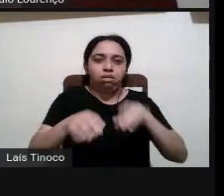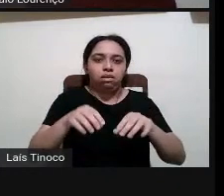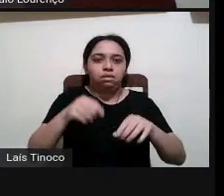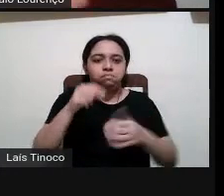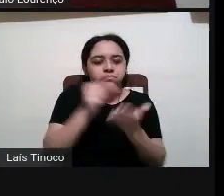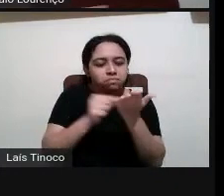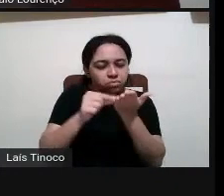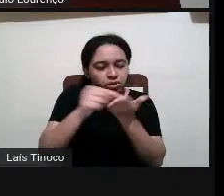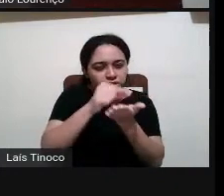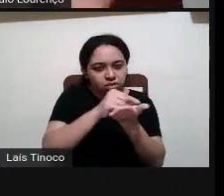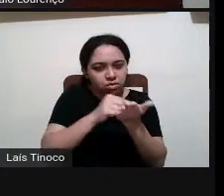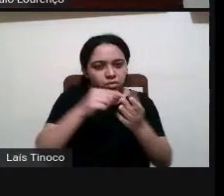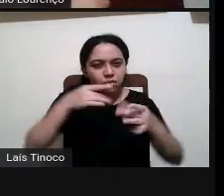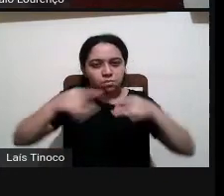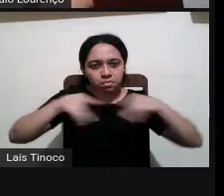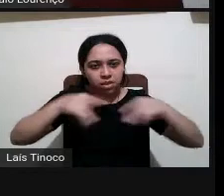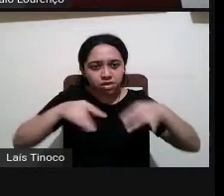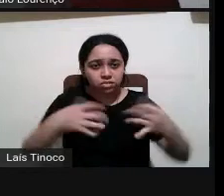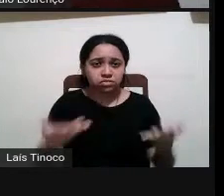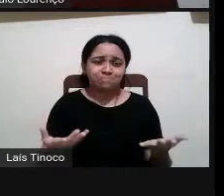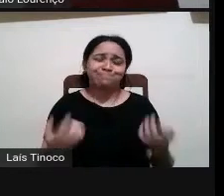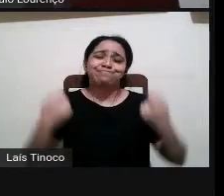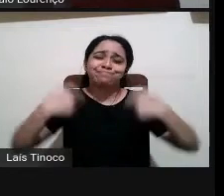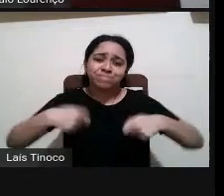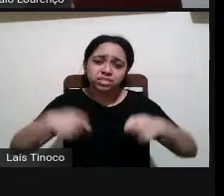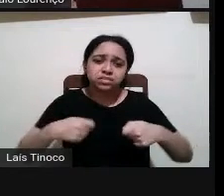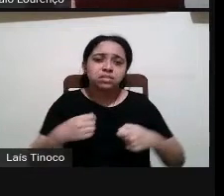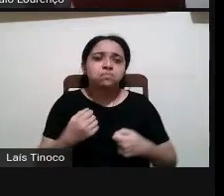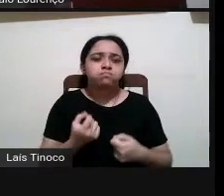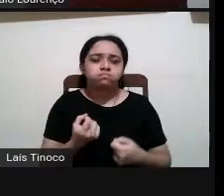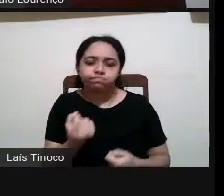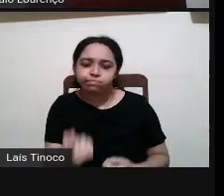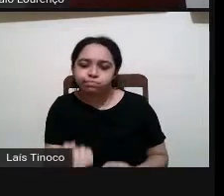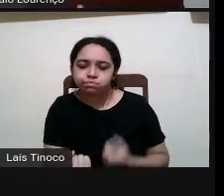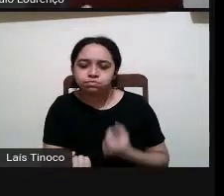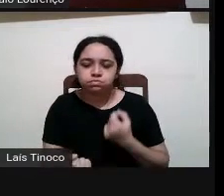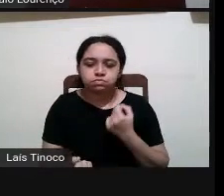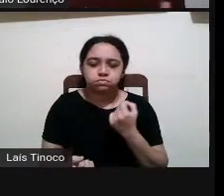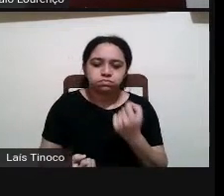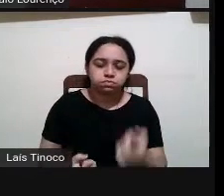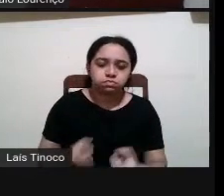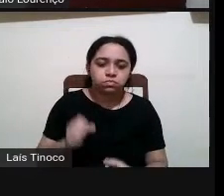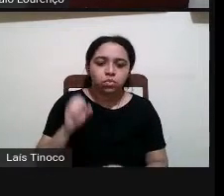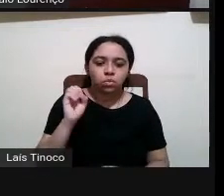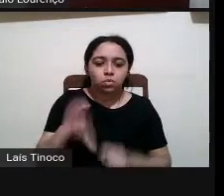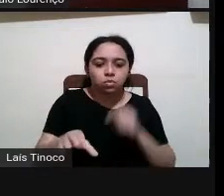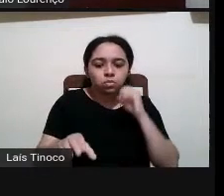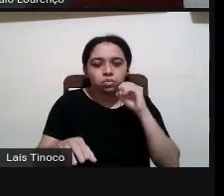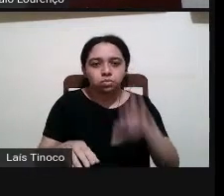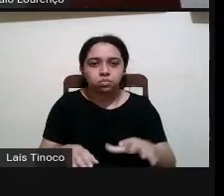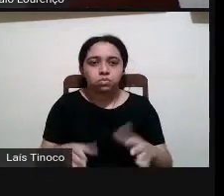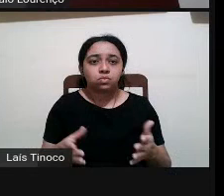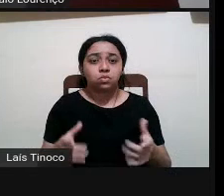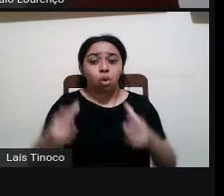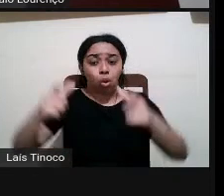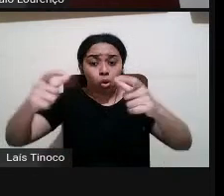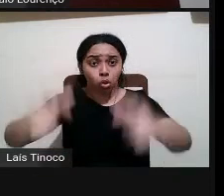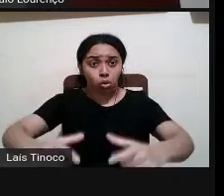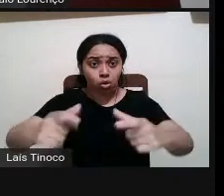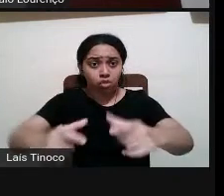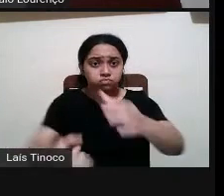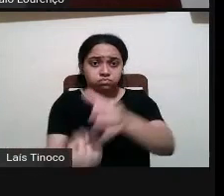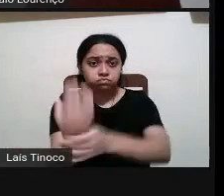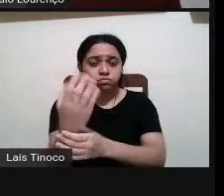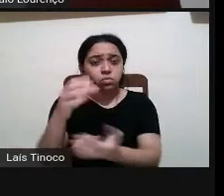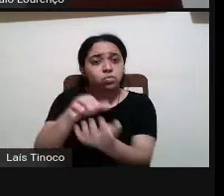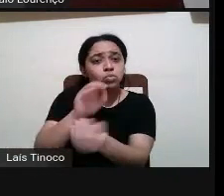devem ser cada vez menos descartados. Ou seja, a ostreicultura, os locais onde elas vão ser implantados,